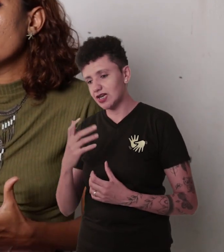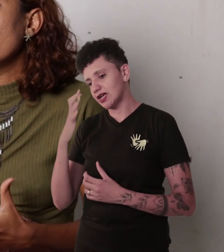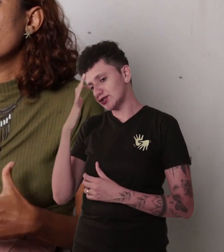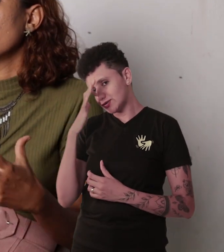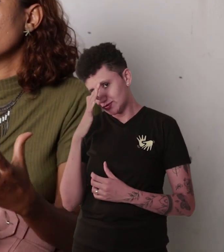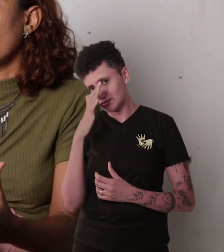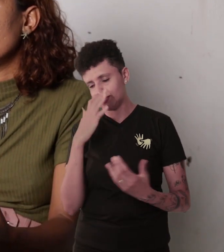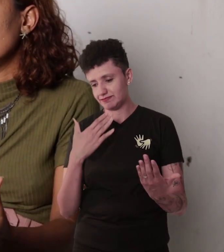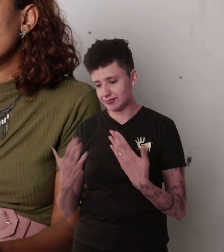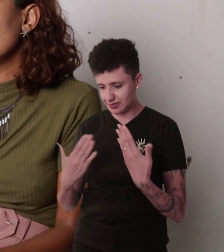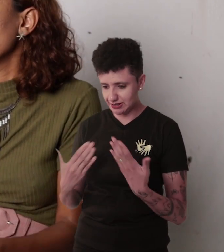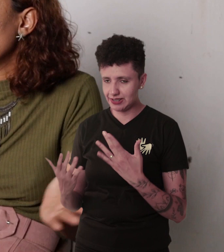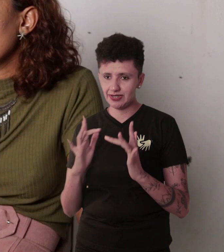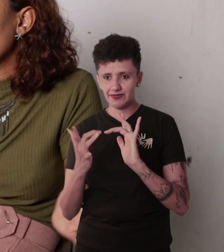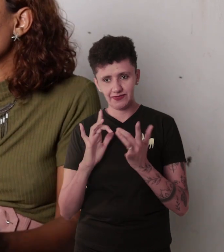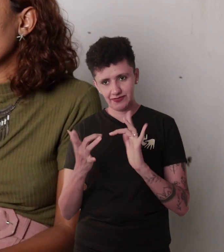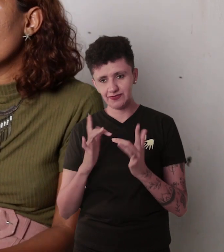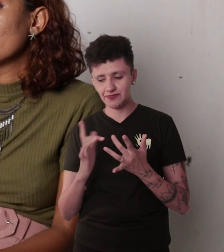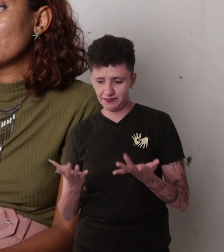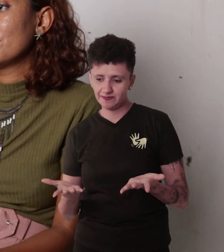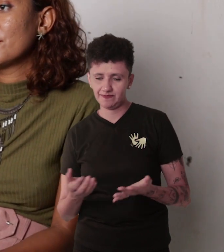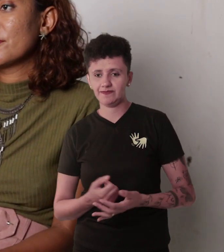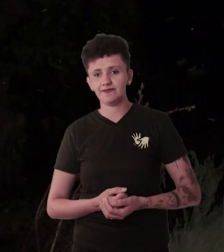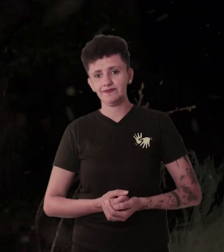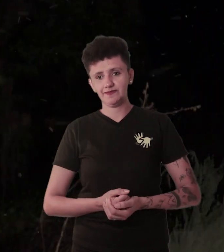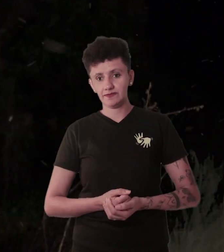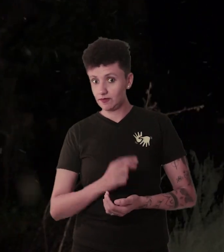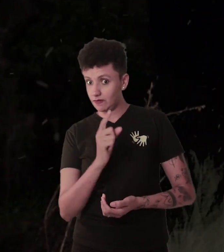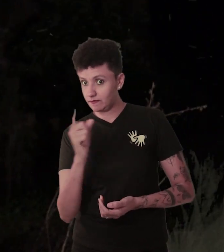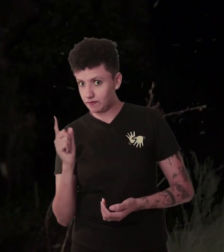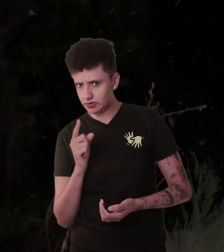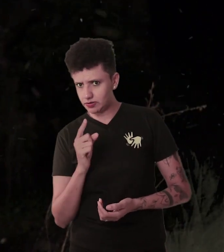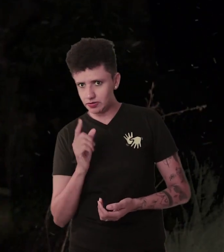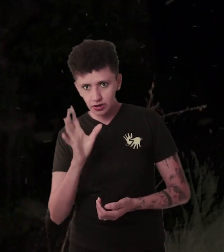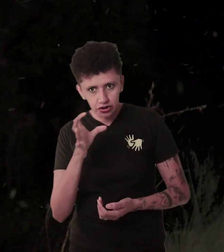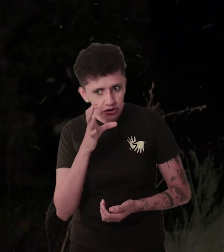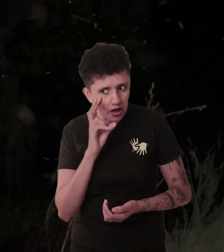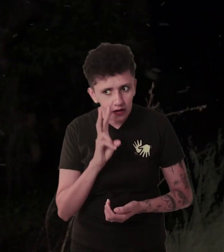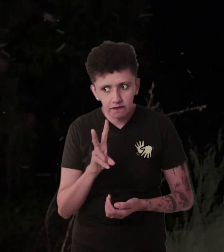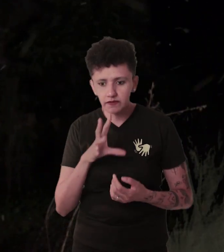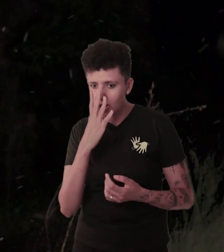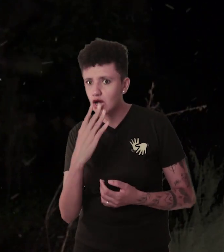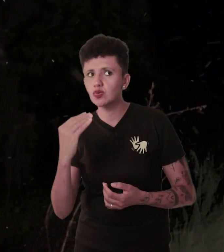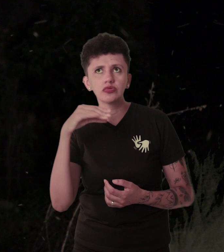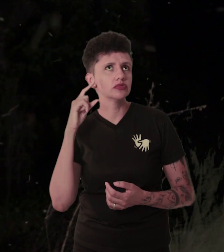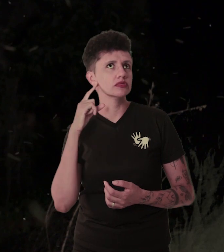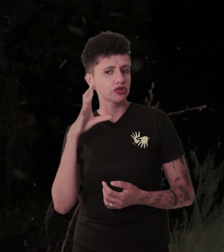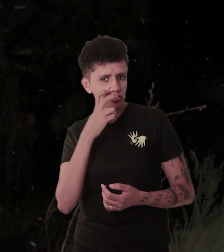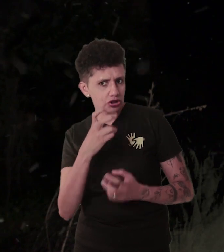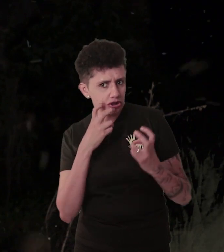o ouvir, o interagir, o viver, né? E você, já ouviu o lobisomem? Já escutou o